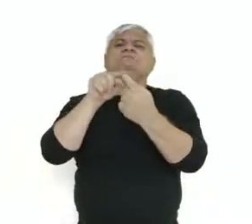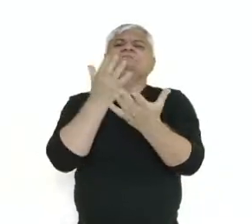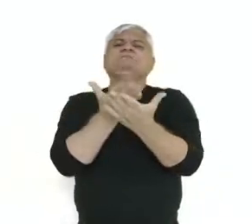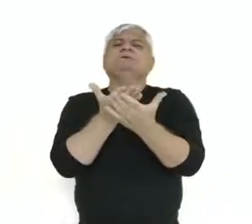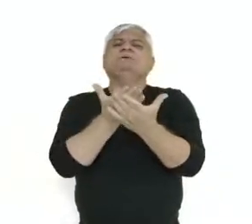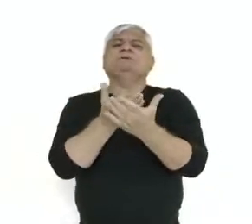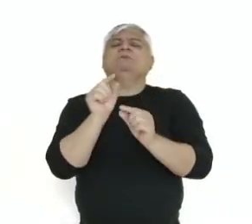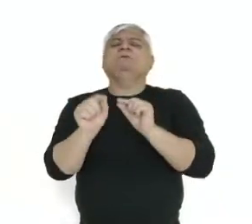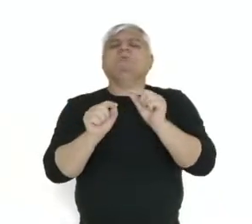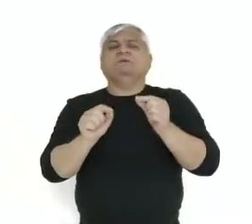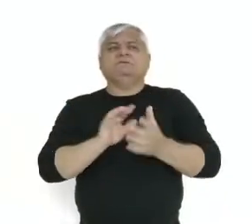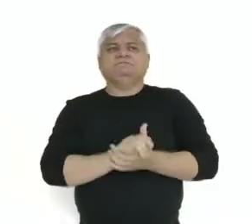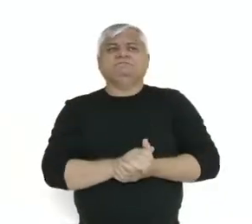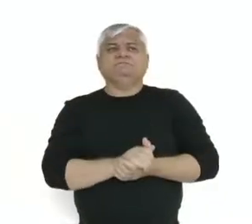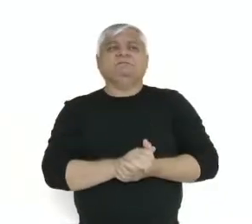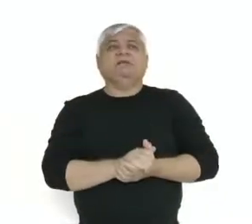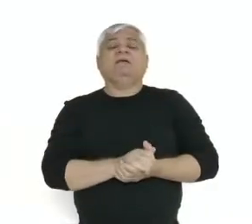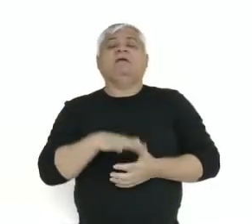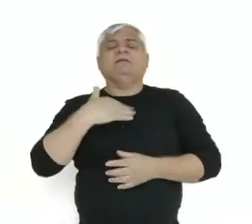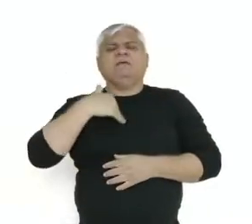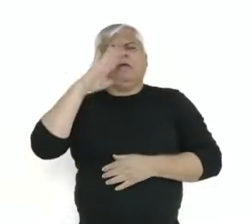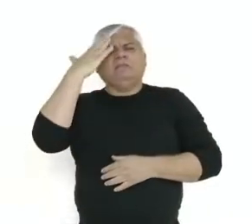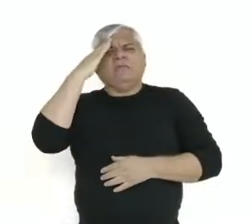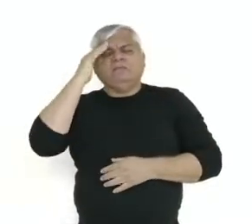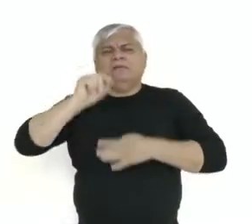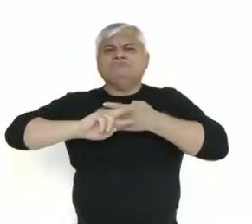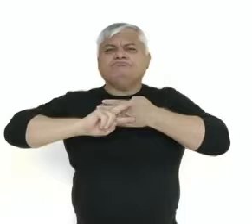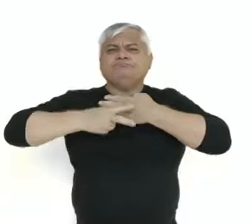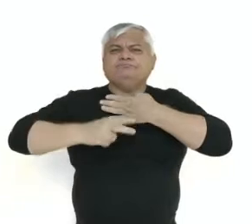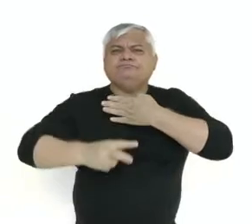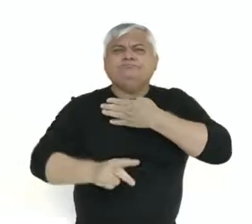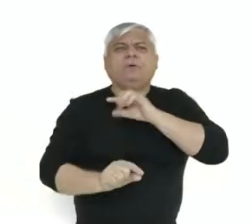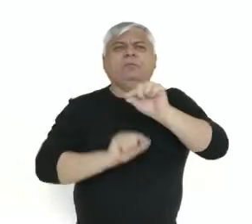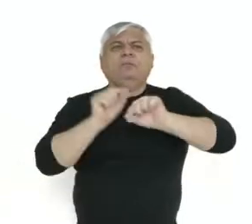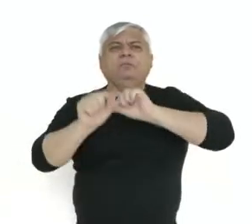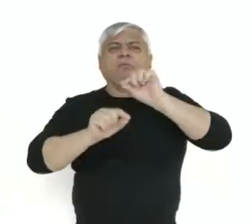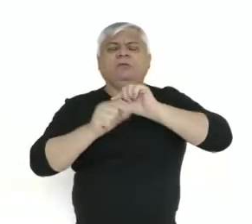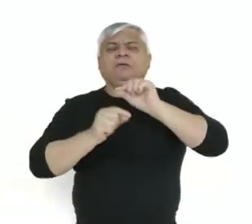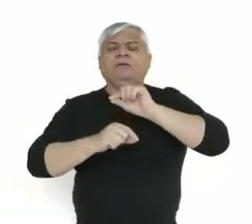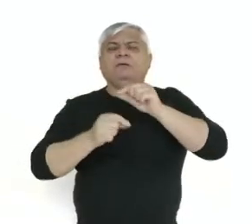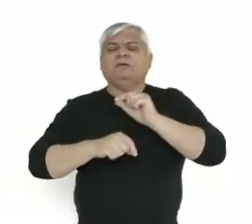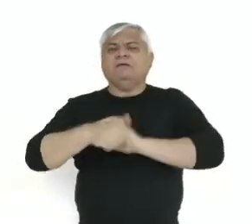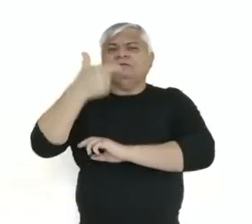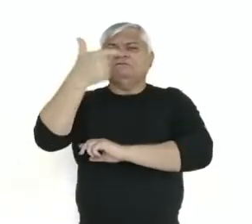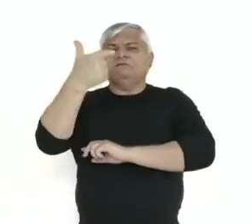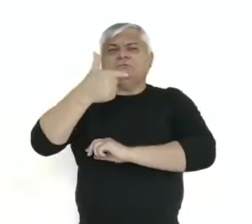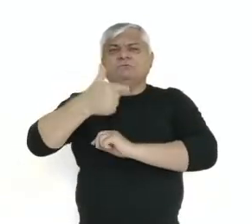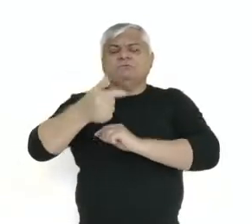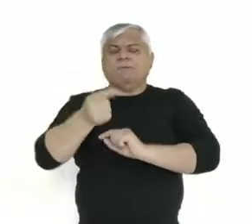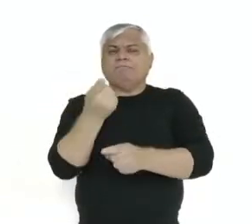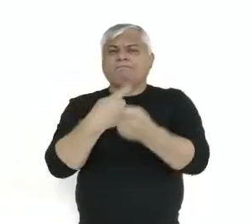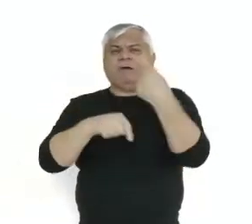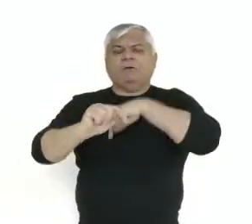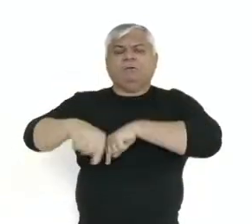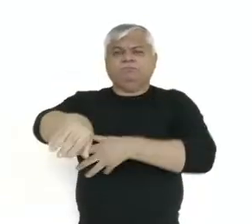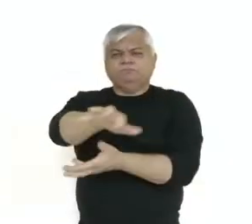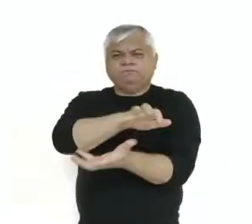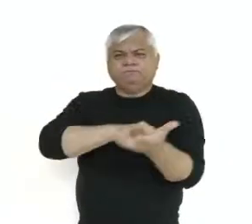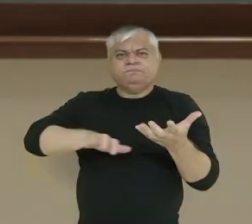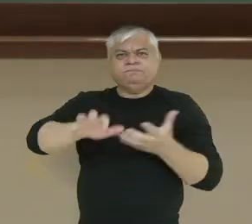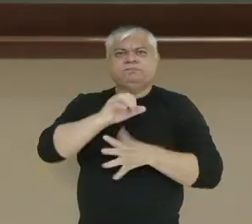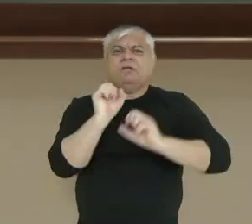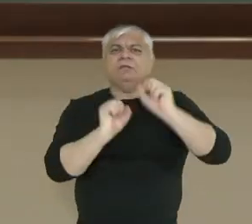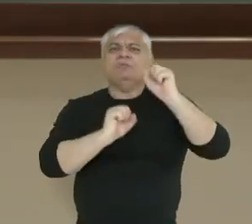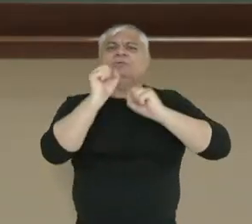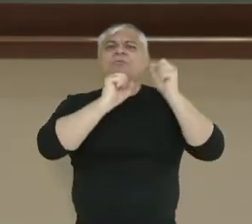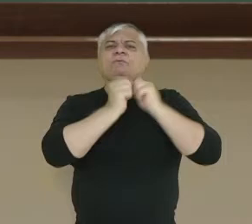objetivo dessa nossa aula. O objetivo é entender as consequências da segunda revolução industrial. O que ela